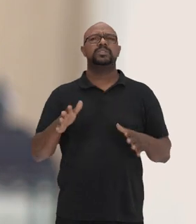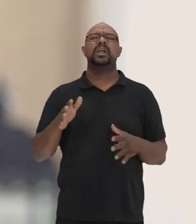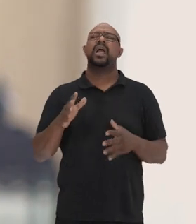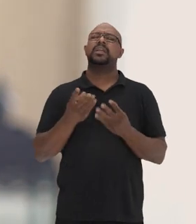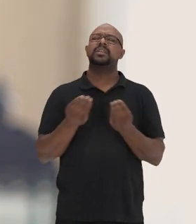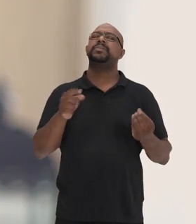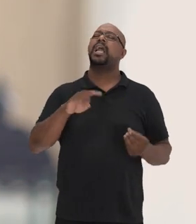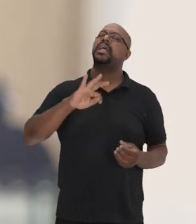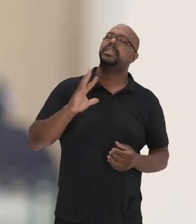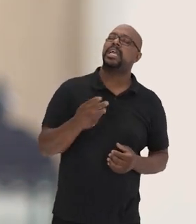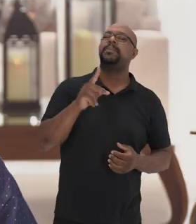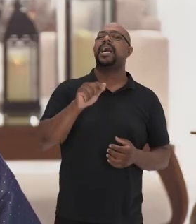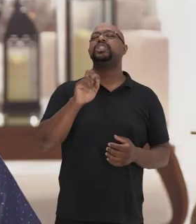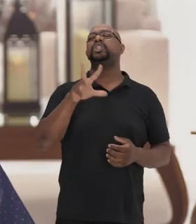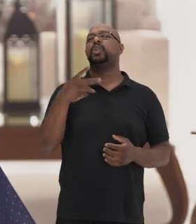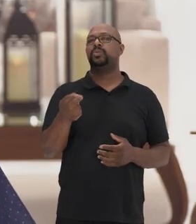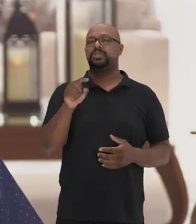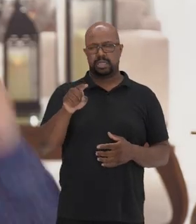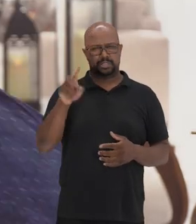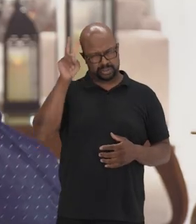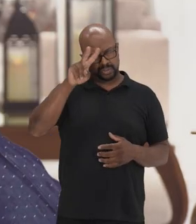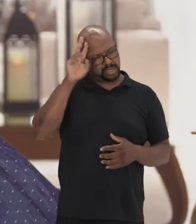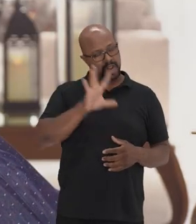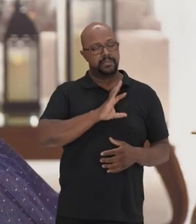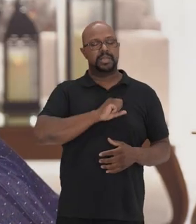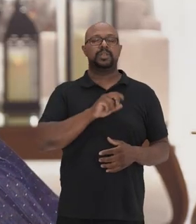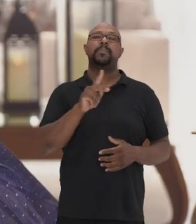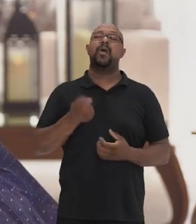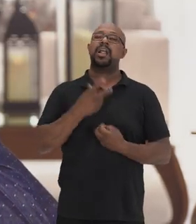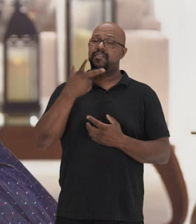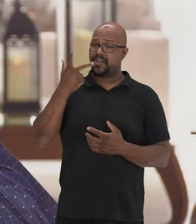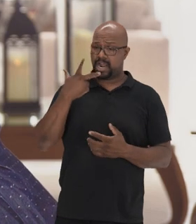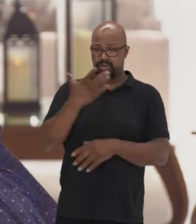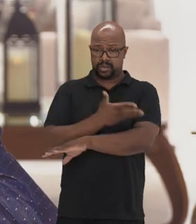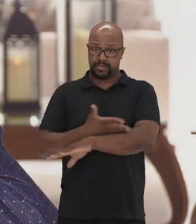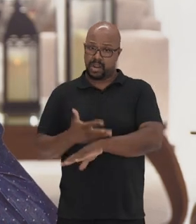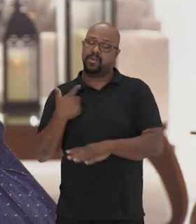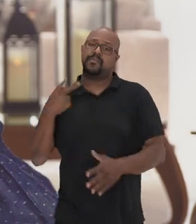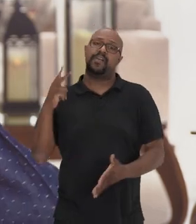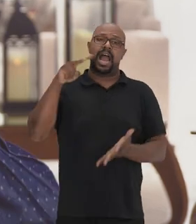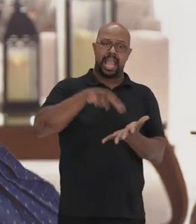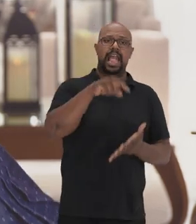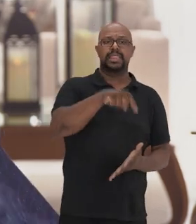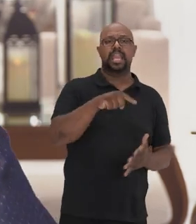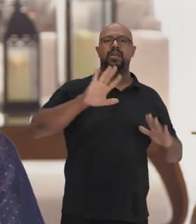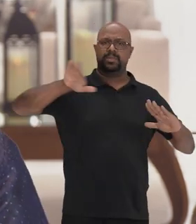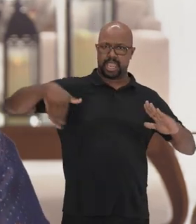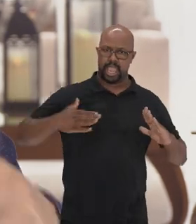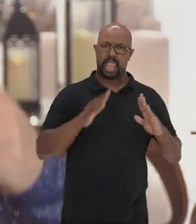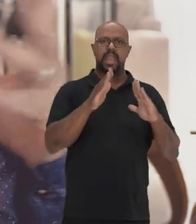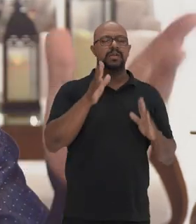depenar Tais patins esse romance do poeta real da ida dos brancos dos terreiros dos negros para se consultar